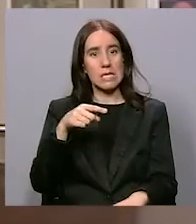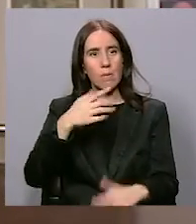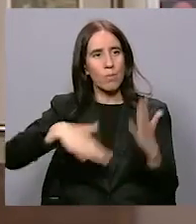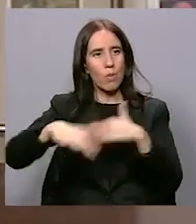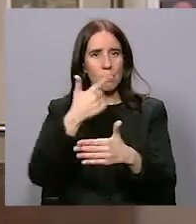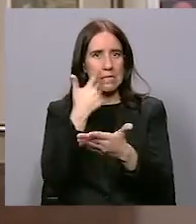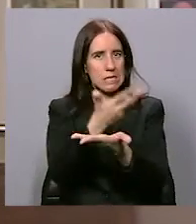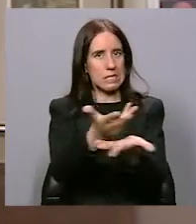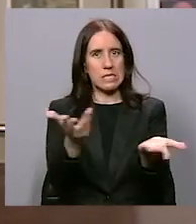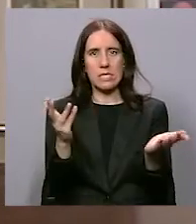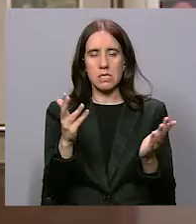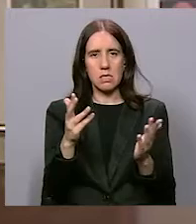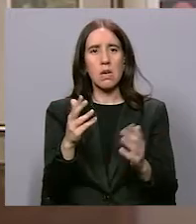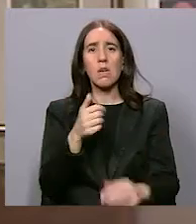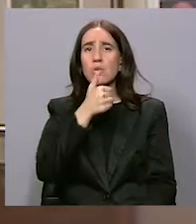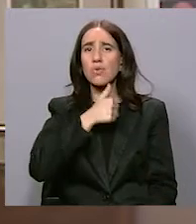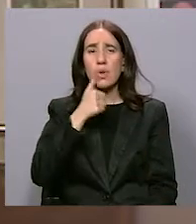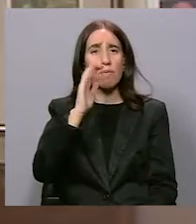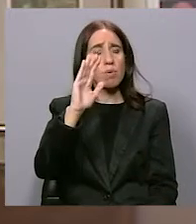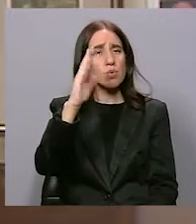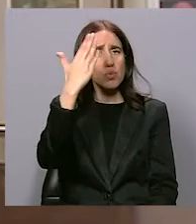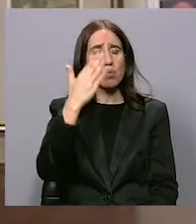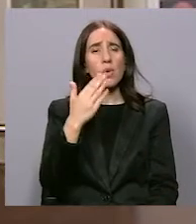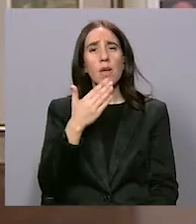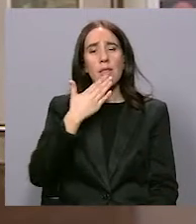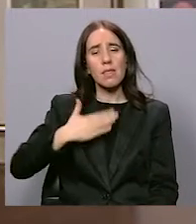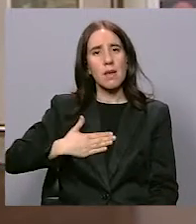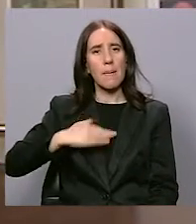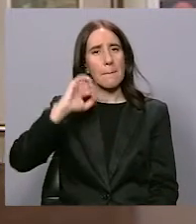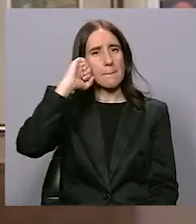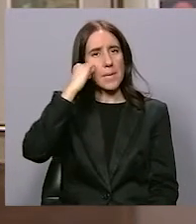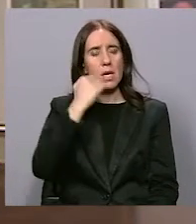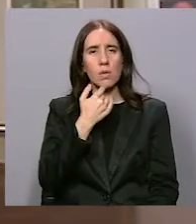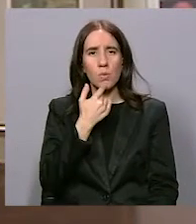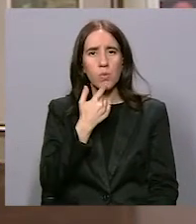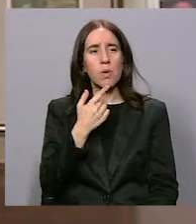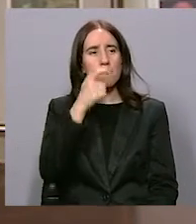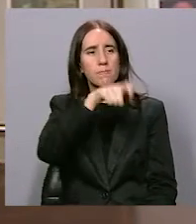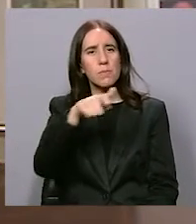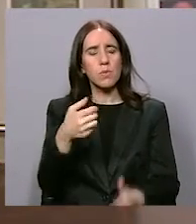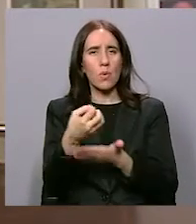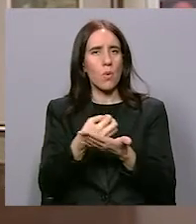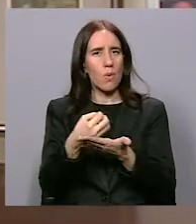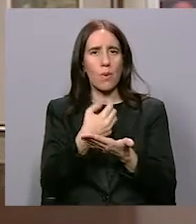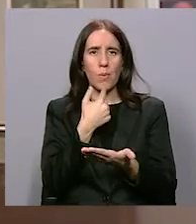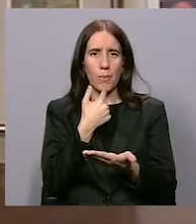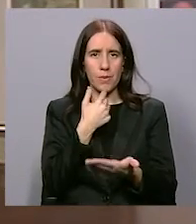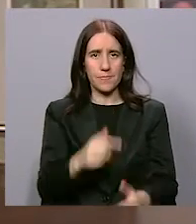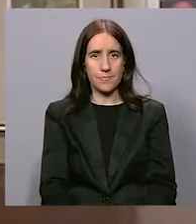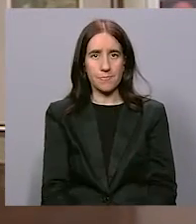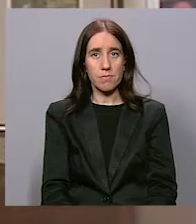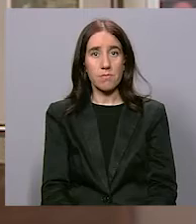deste povo mais sofrido do mais sacrificado do mais sobre o caso